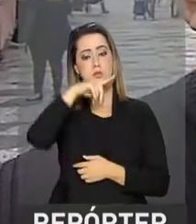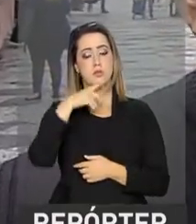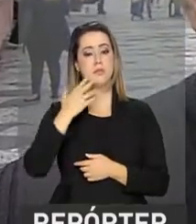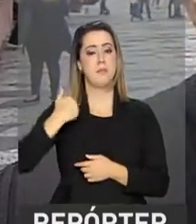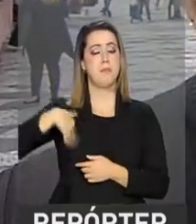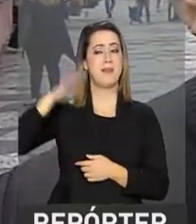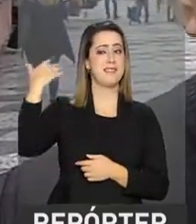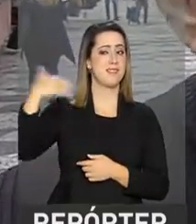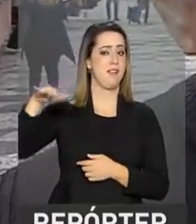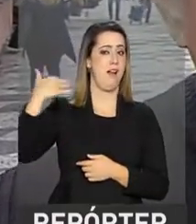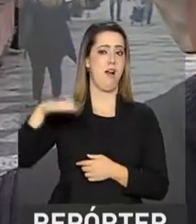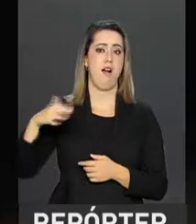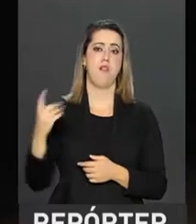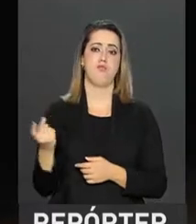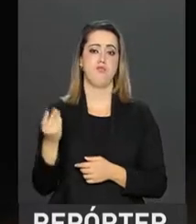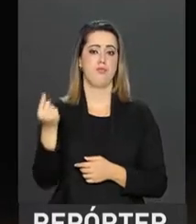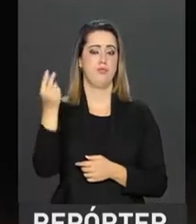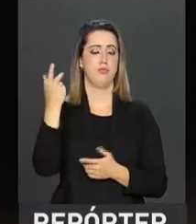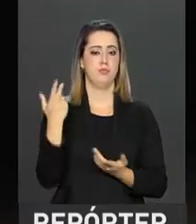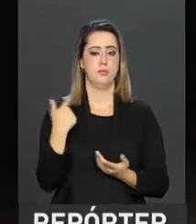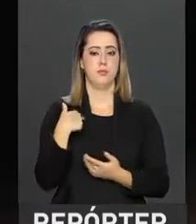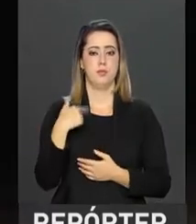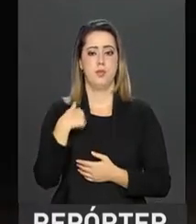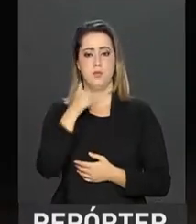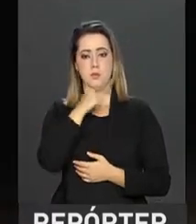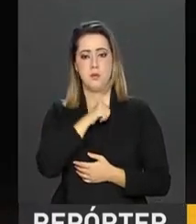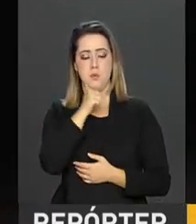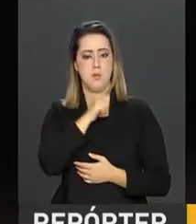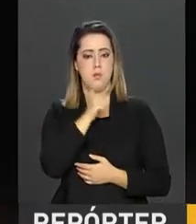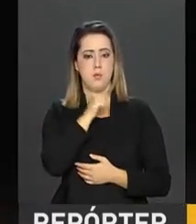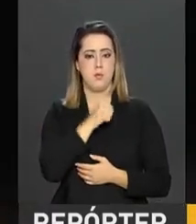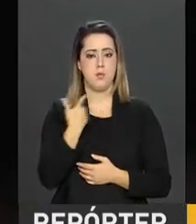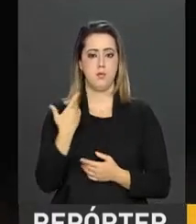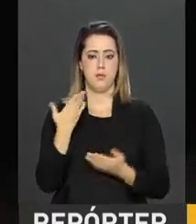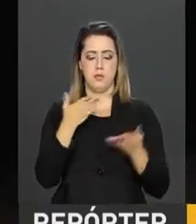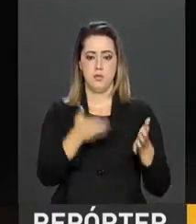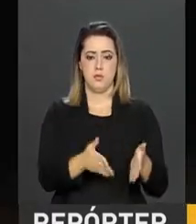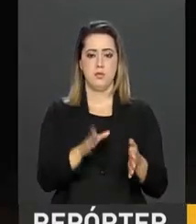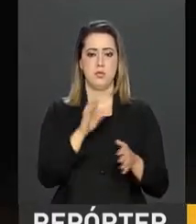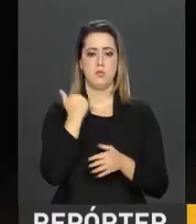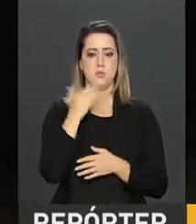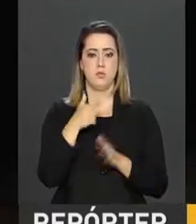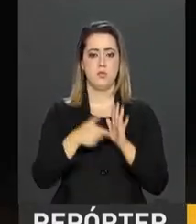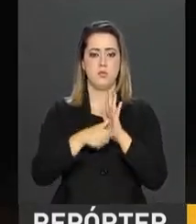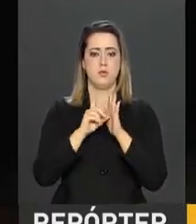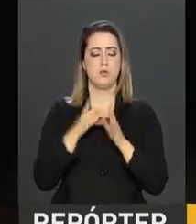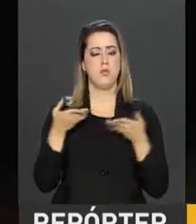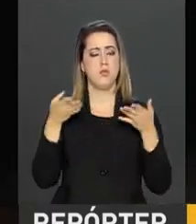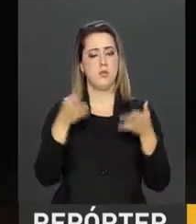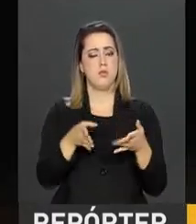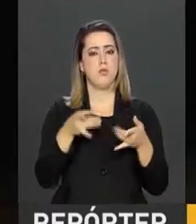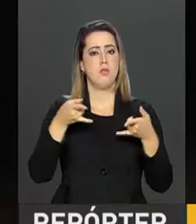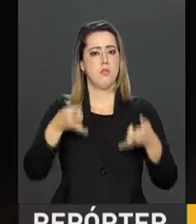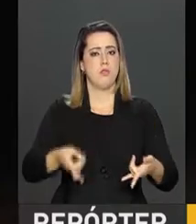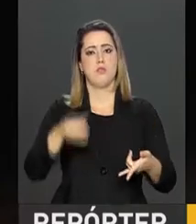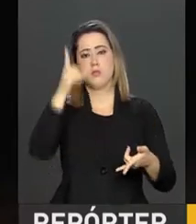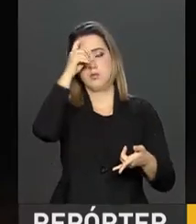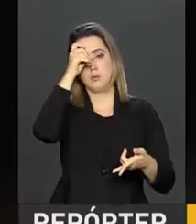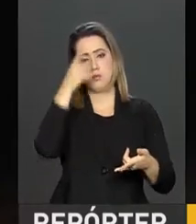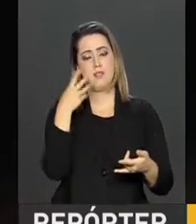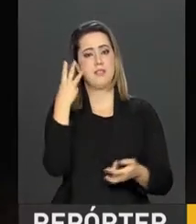muito mais caros do que pessoa jurídica a minha mulher inclusive quando ela já é falecida ela foi internada três vezes